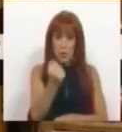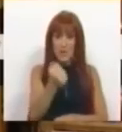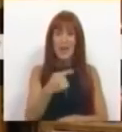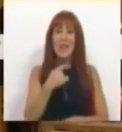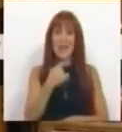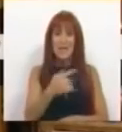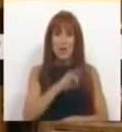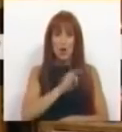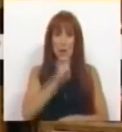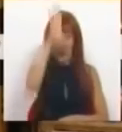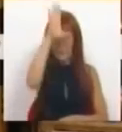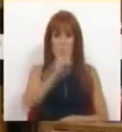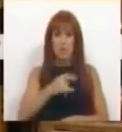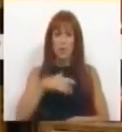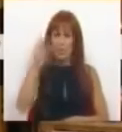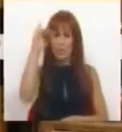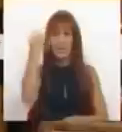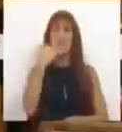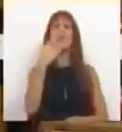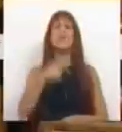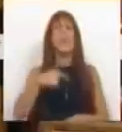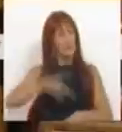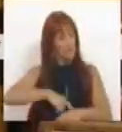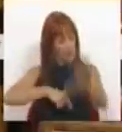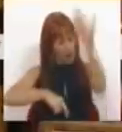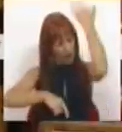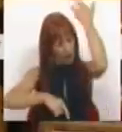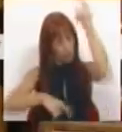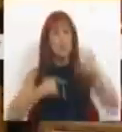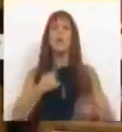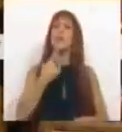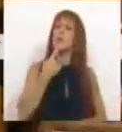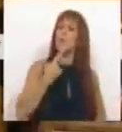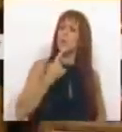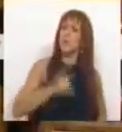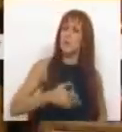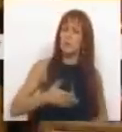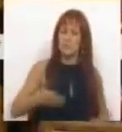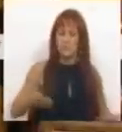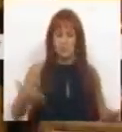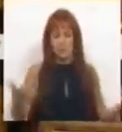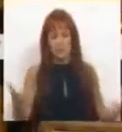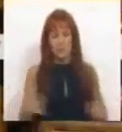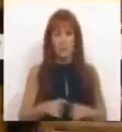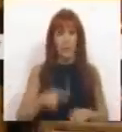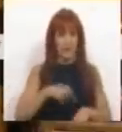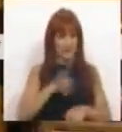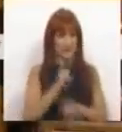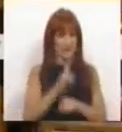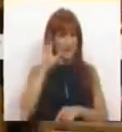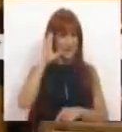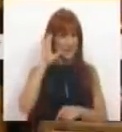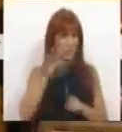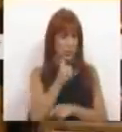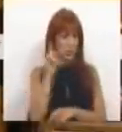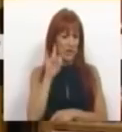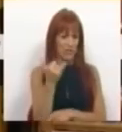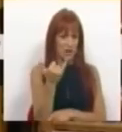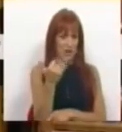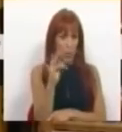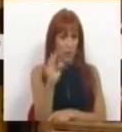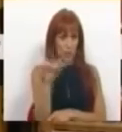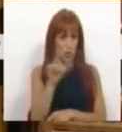dizia o senhor Primeiro-Ministro Pedro Passos Coelho, Primeiro-Ministro à altura, reafirmou que naquela mesma tarde de 24